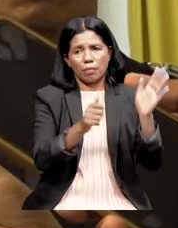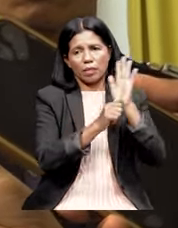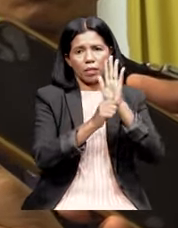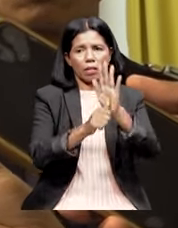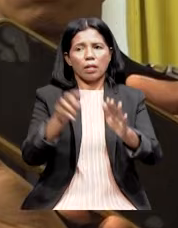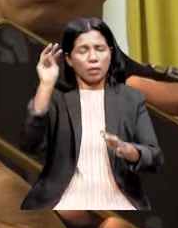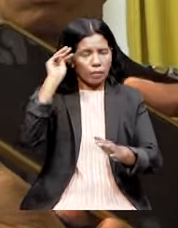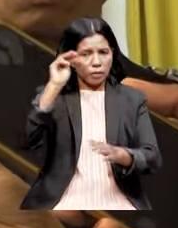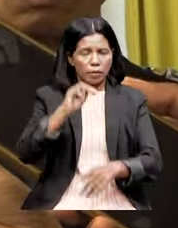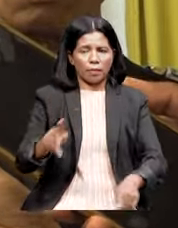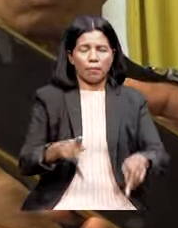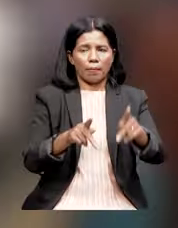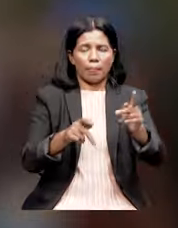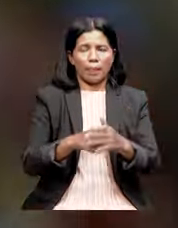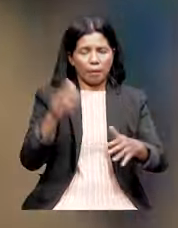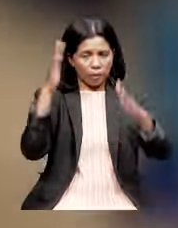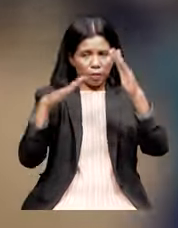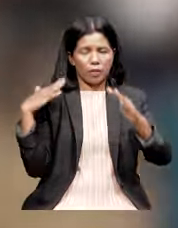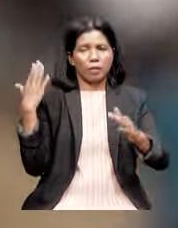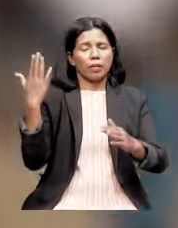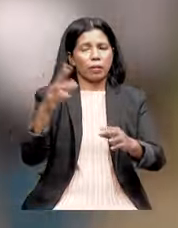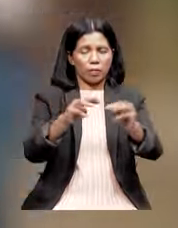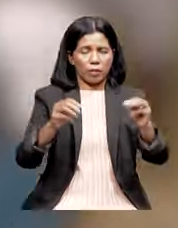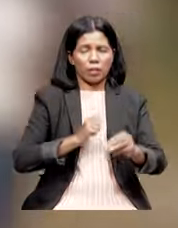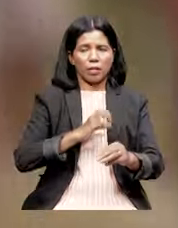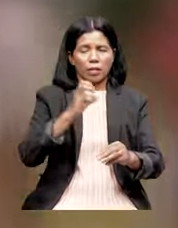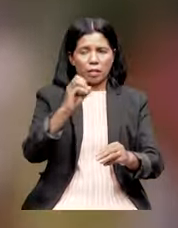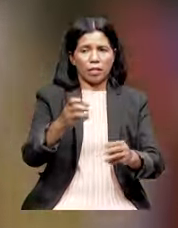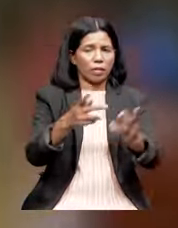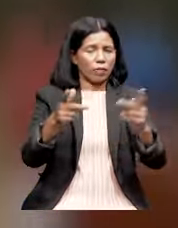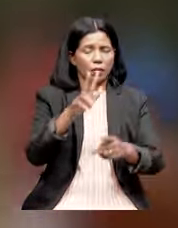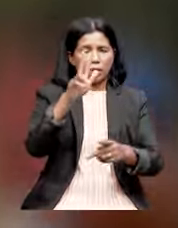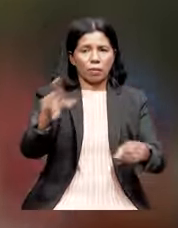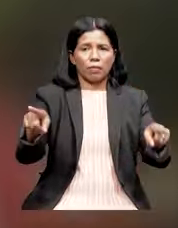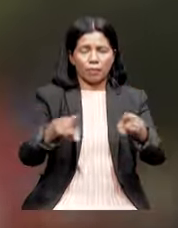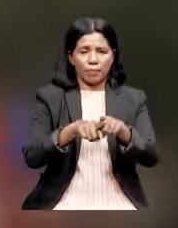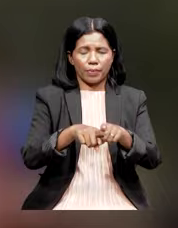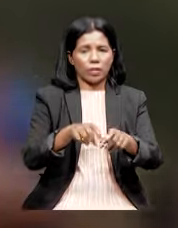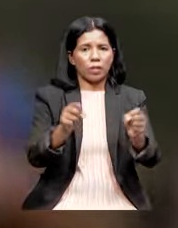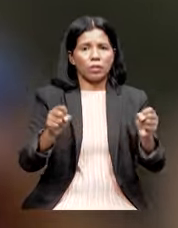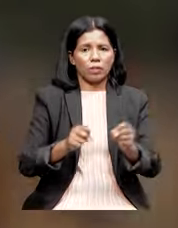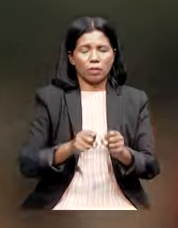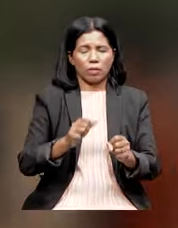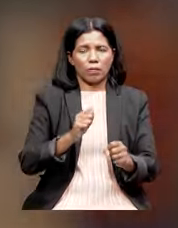o Ministério Público. Confronto entre jovem e município Einaro acontece a Fatintolo, Macanesan, e a Suco